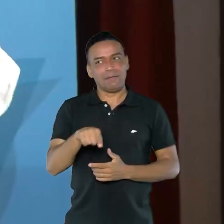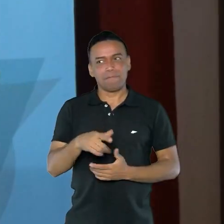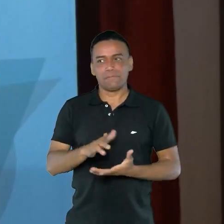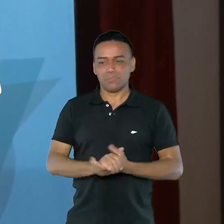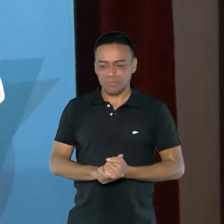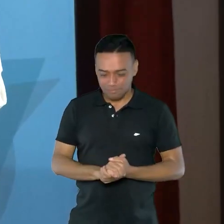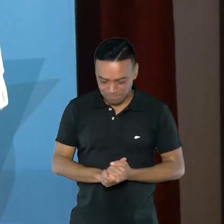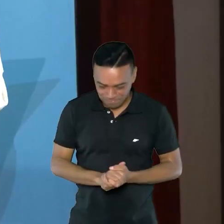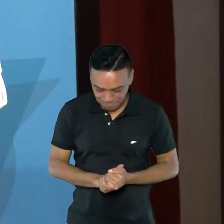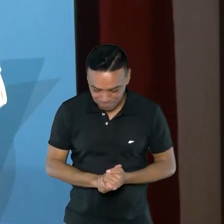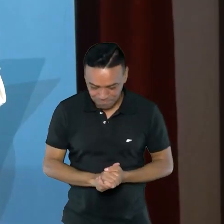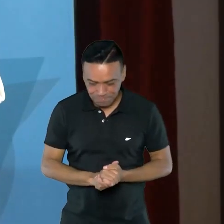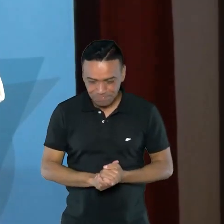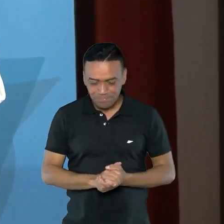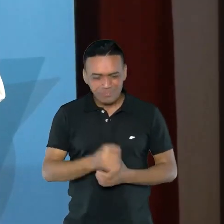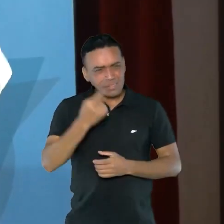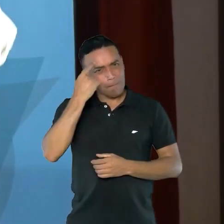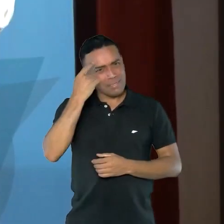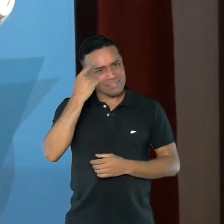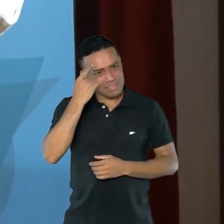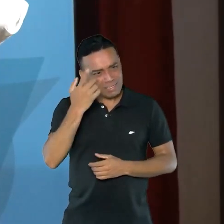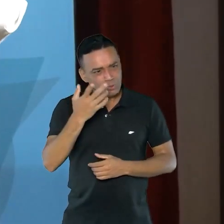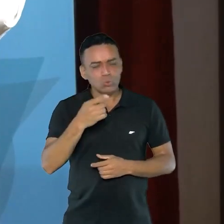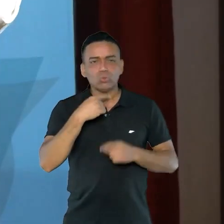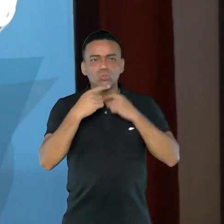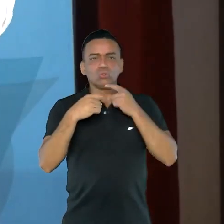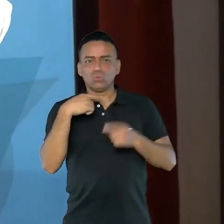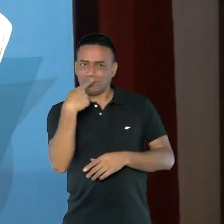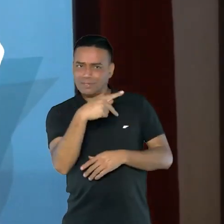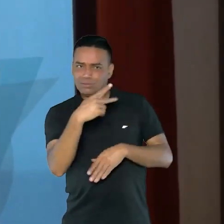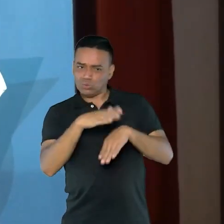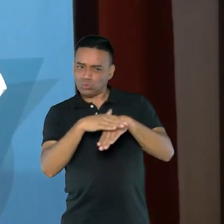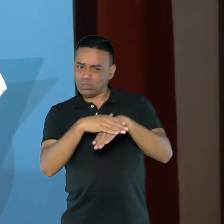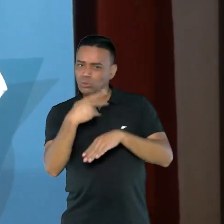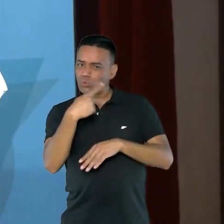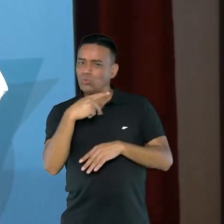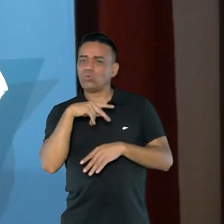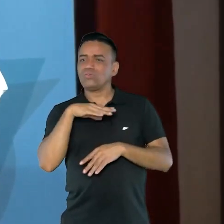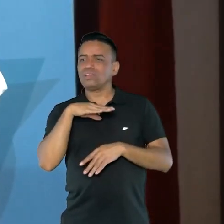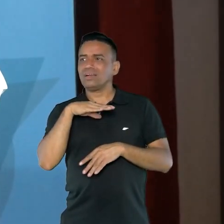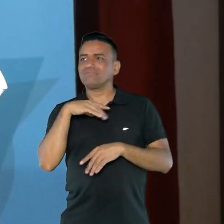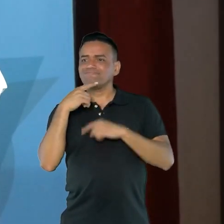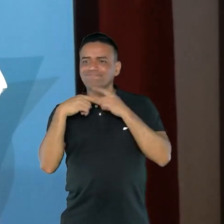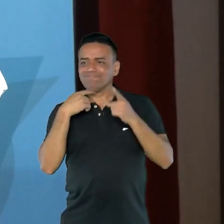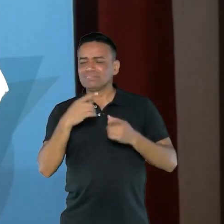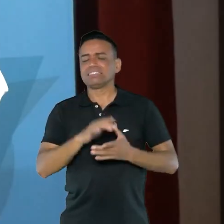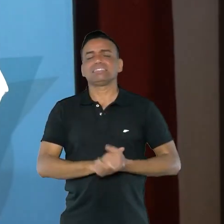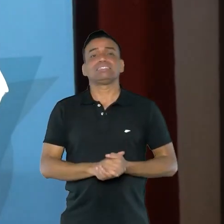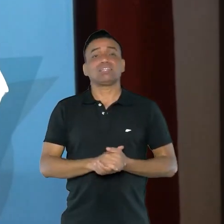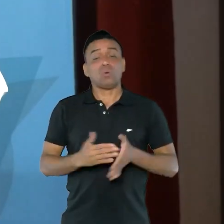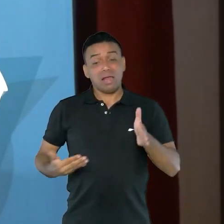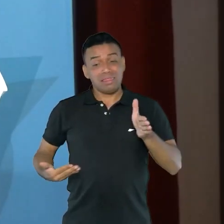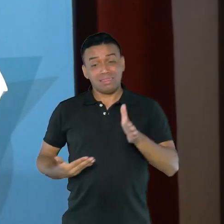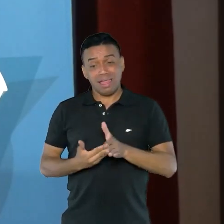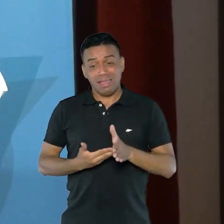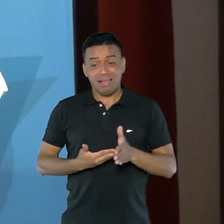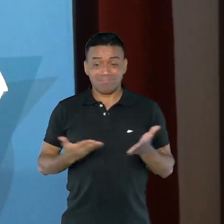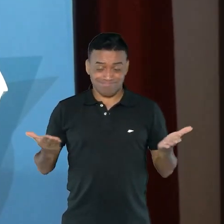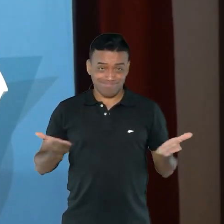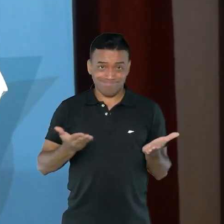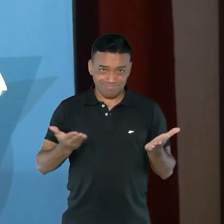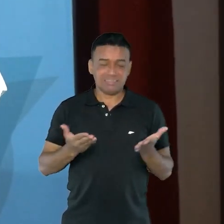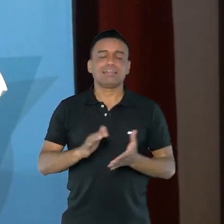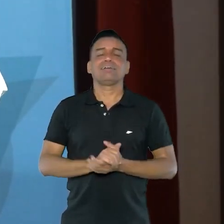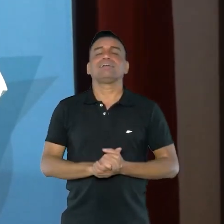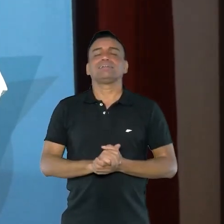que até hoje é uma grande luta para que a gente consiga registrar os